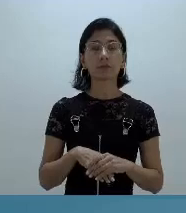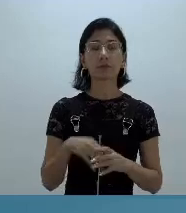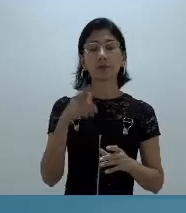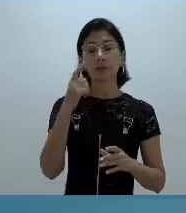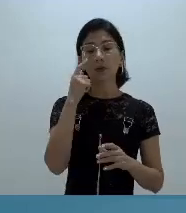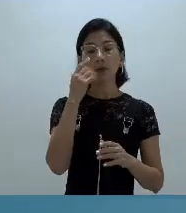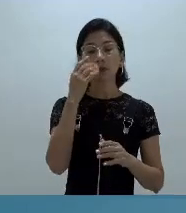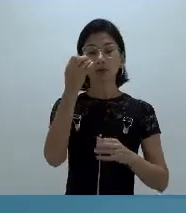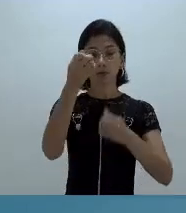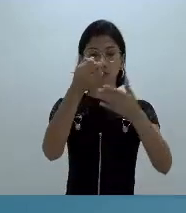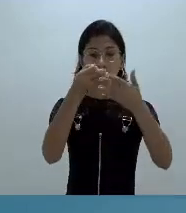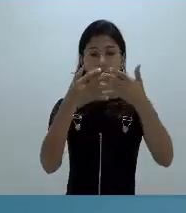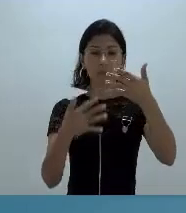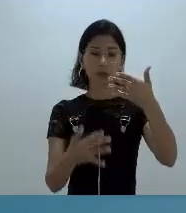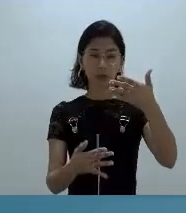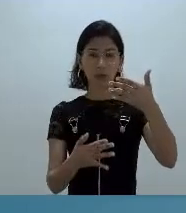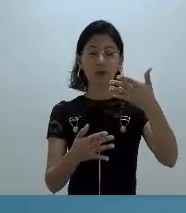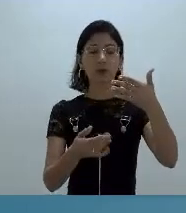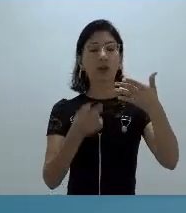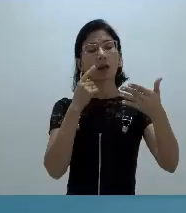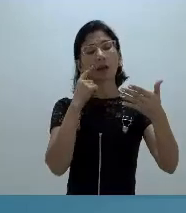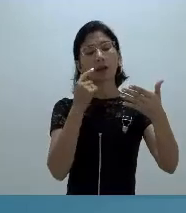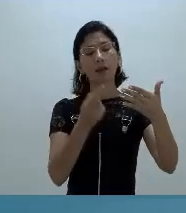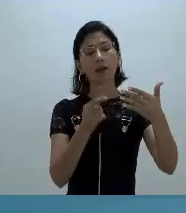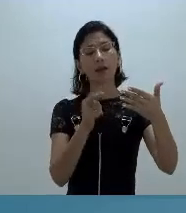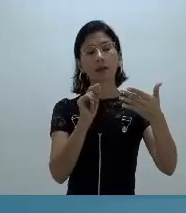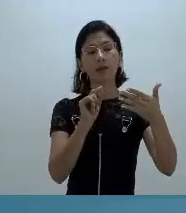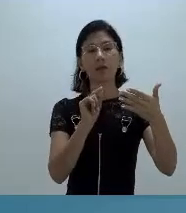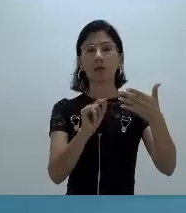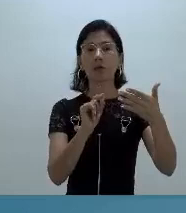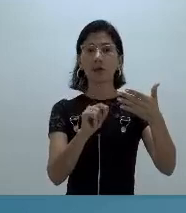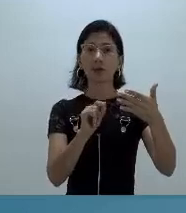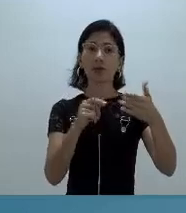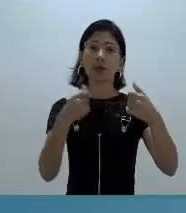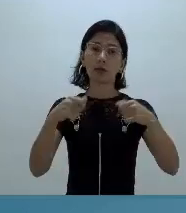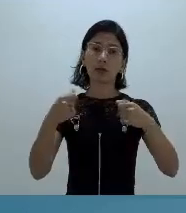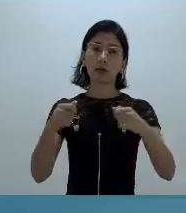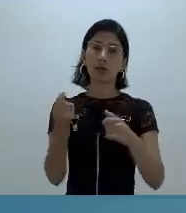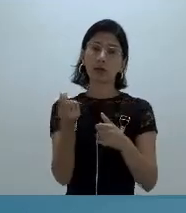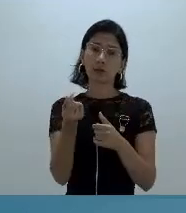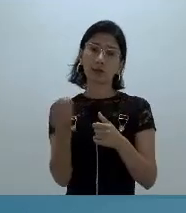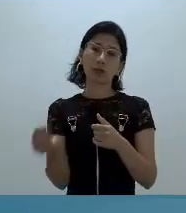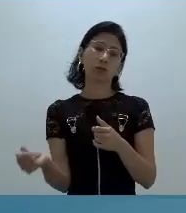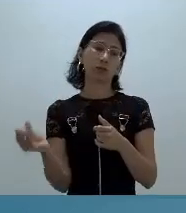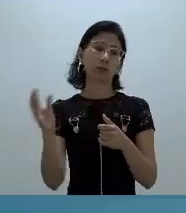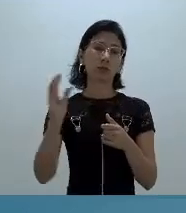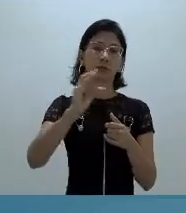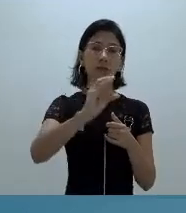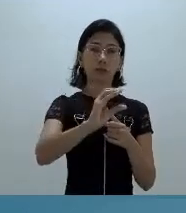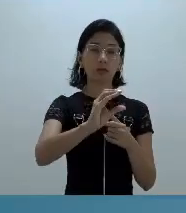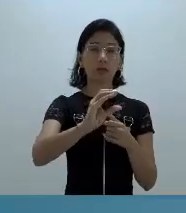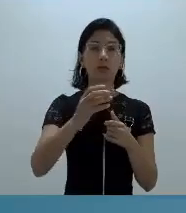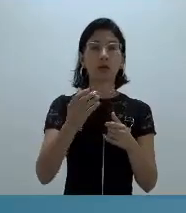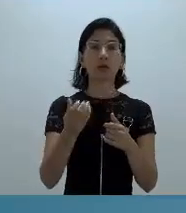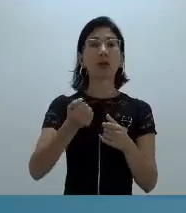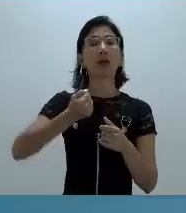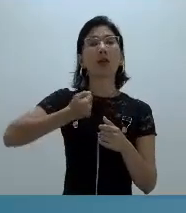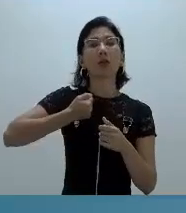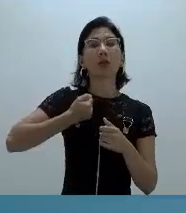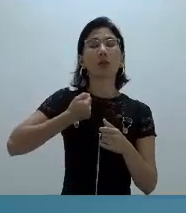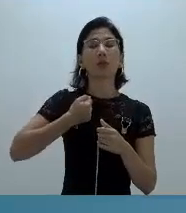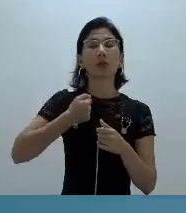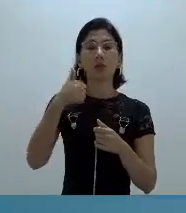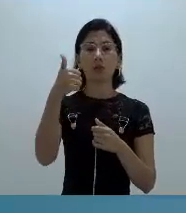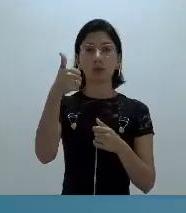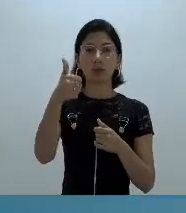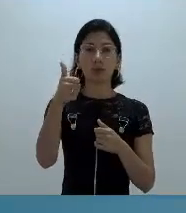especial, além de apontar a possibilidade de aplicação do presente artigo 1021, parágrafo 4 do Código